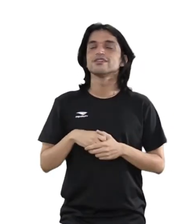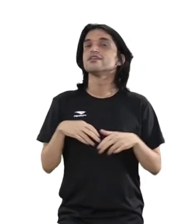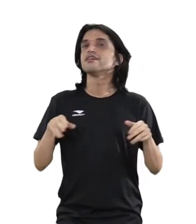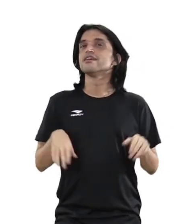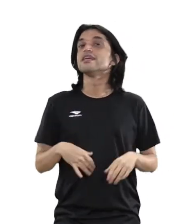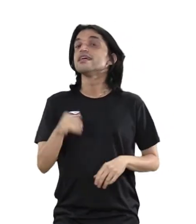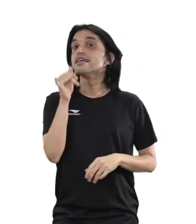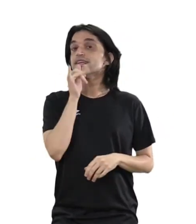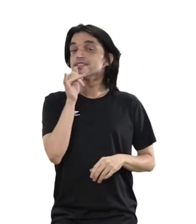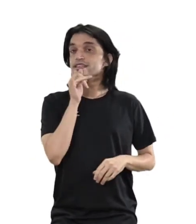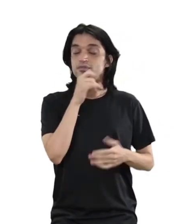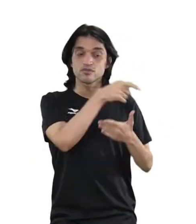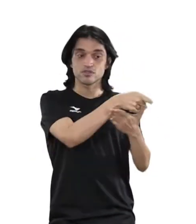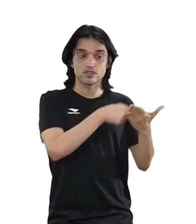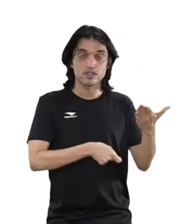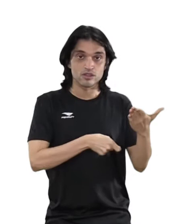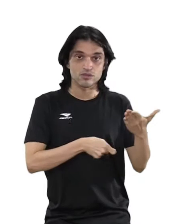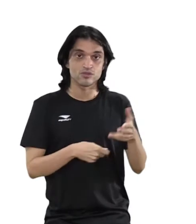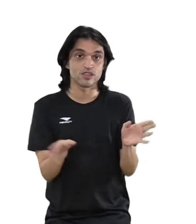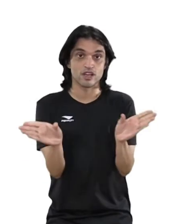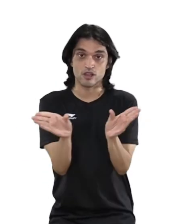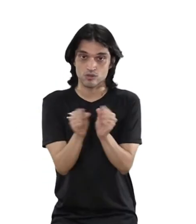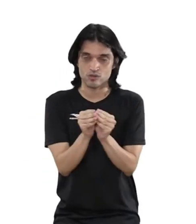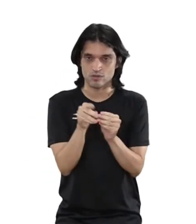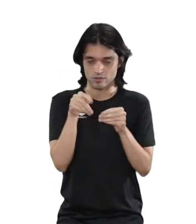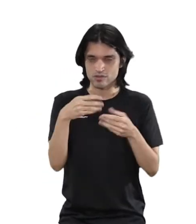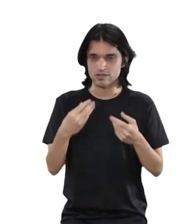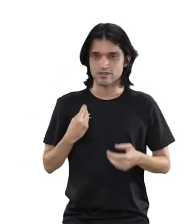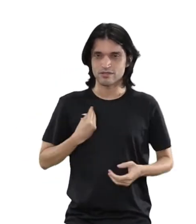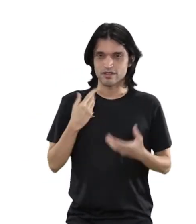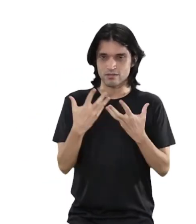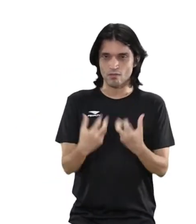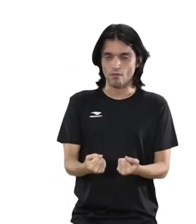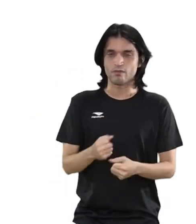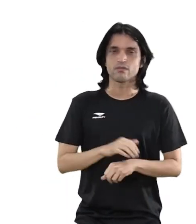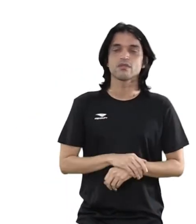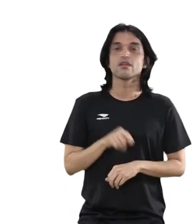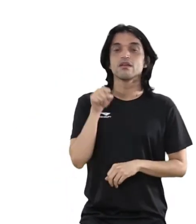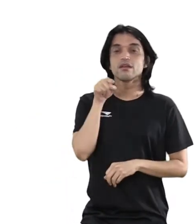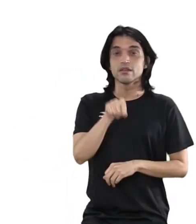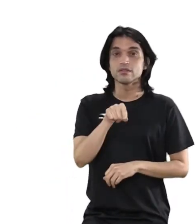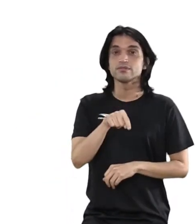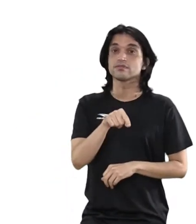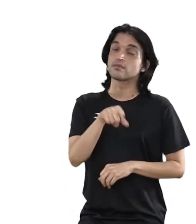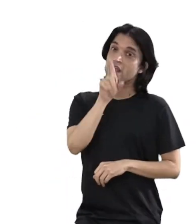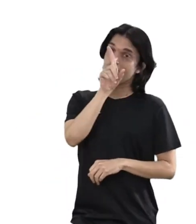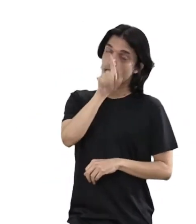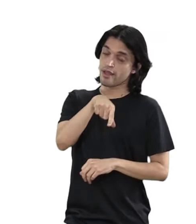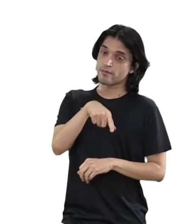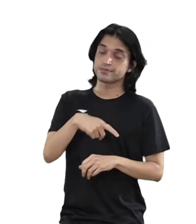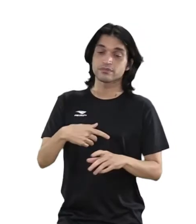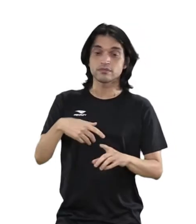obra consiste numa crítica social sobre a seca do Nordeste. Vidas Secas retrata as